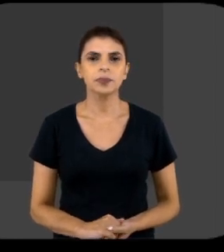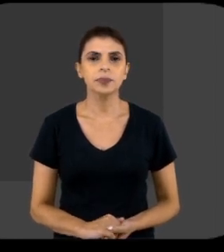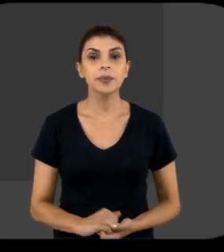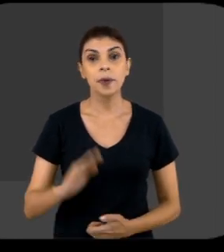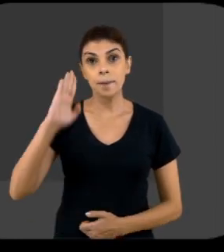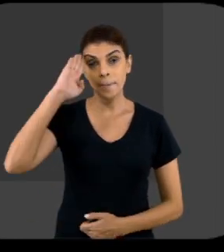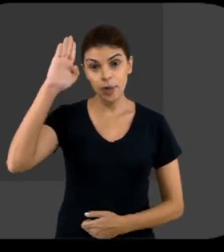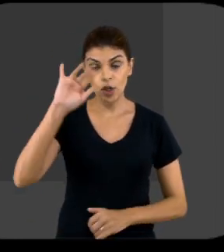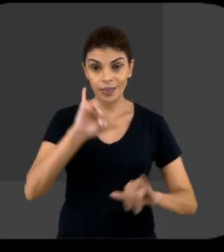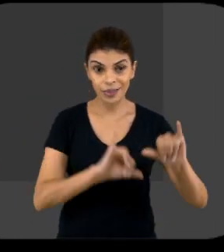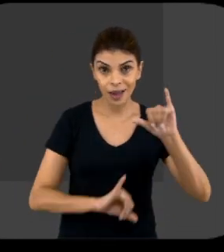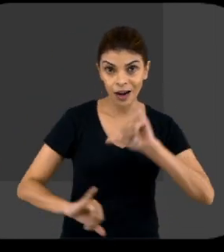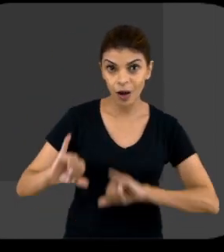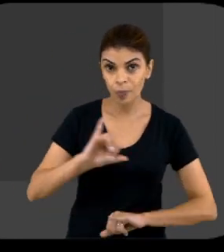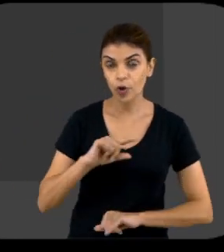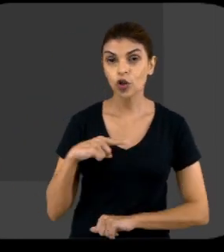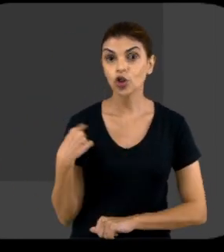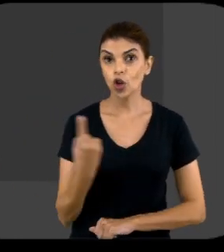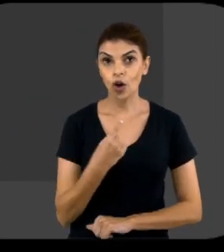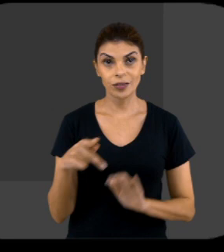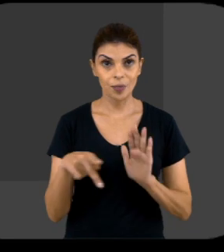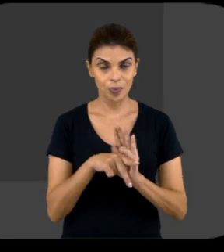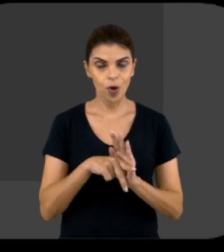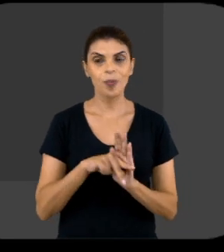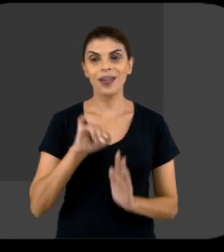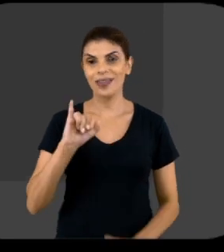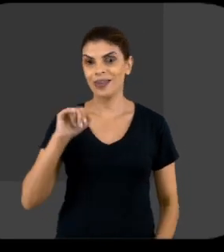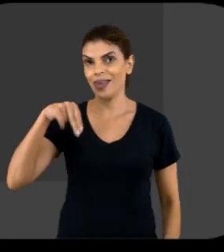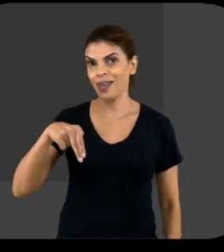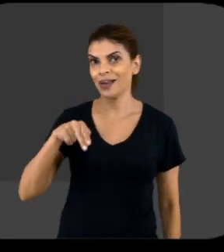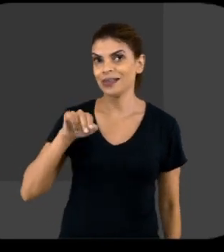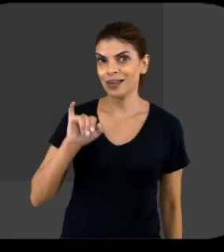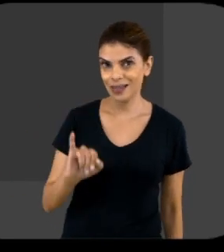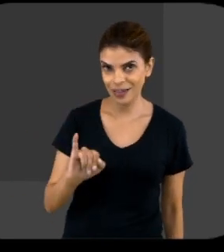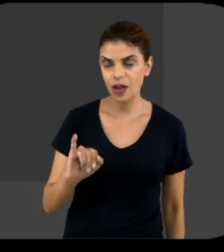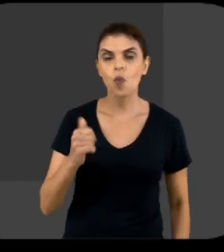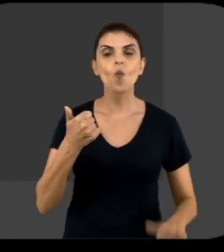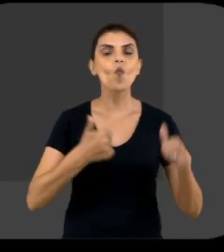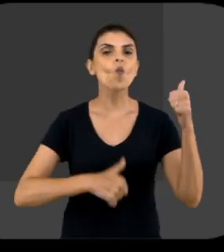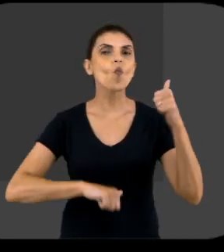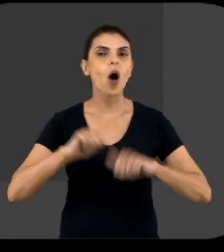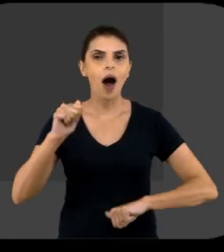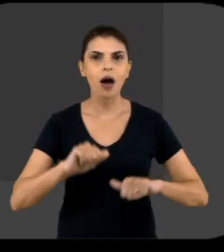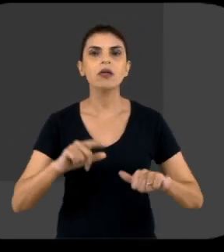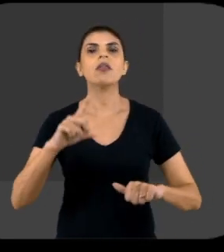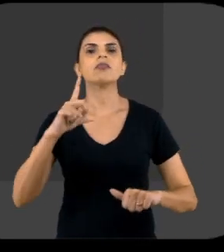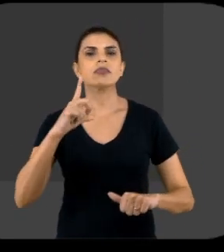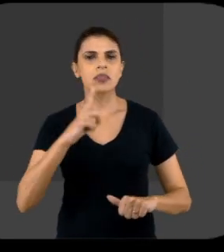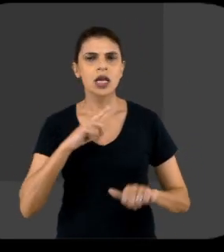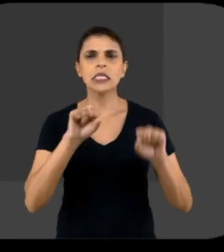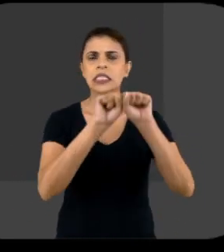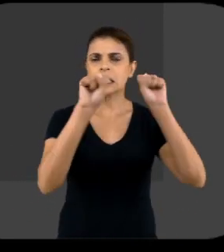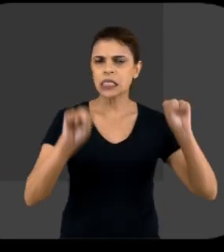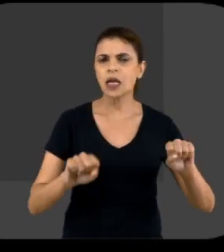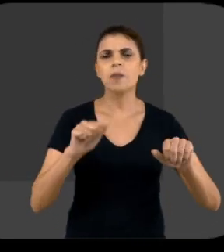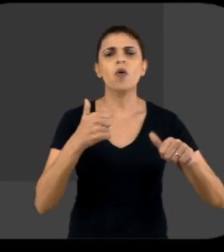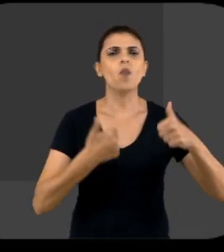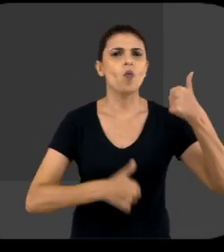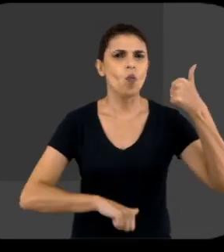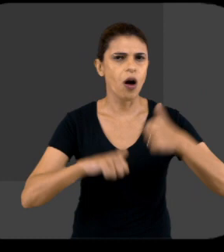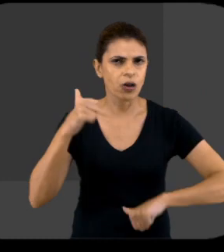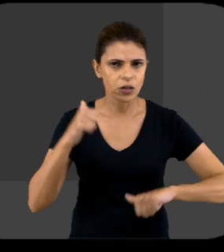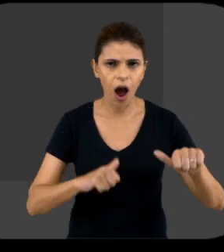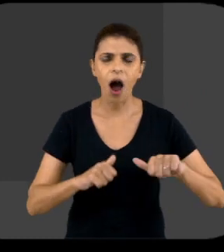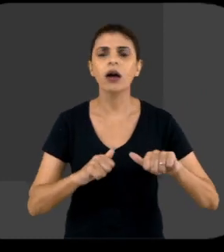As prioridades dos nossos laboratórios aqui do INE, em termos de qualidade, é termos um sistema de gestão da